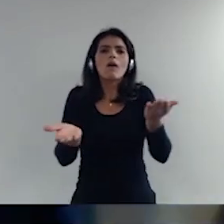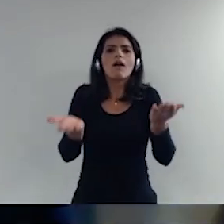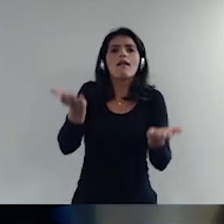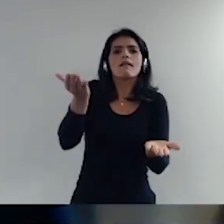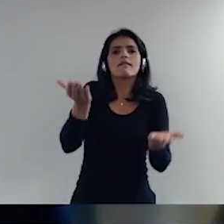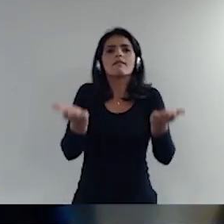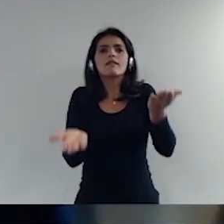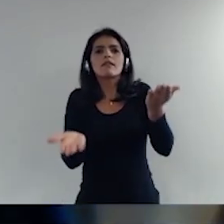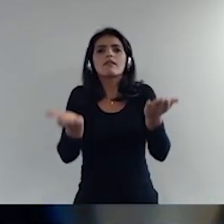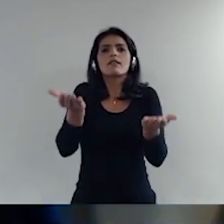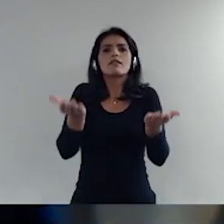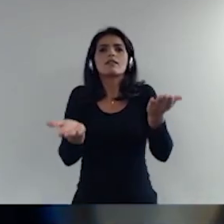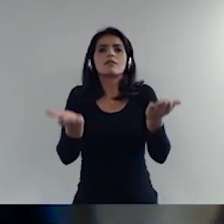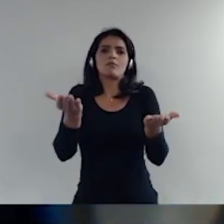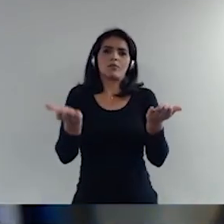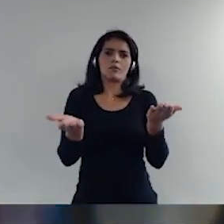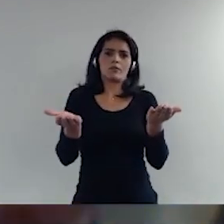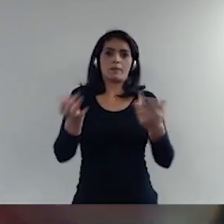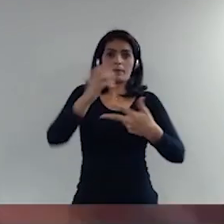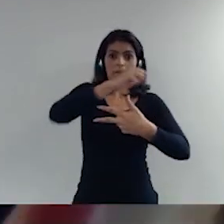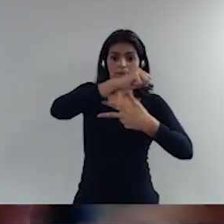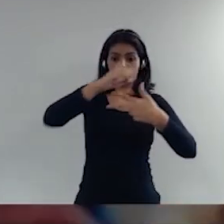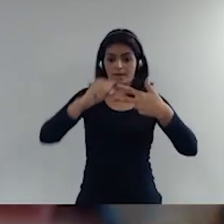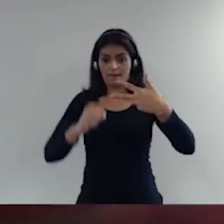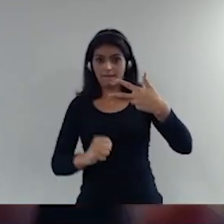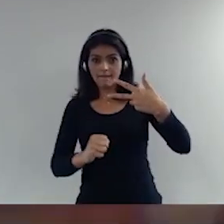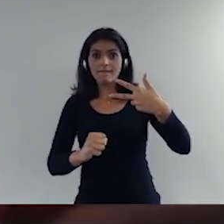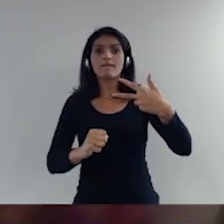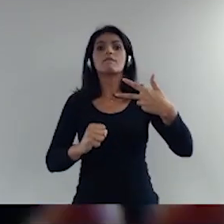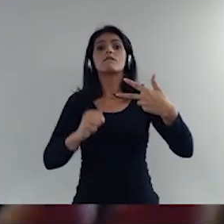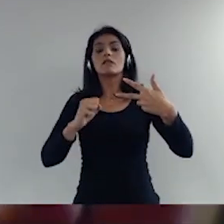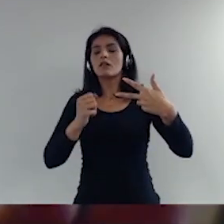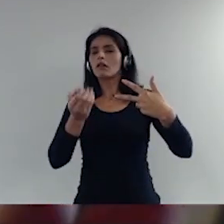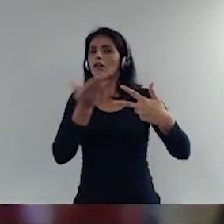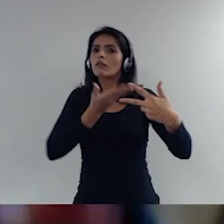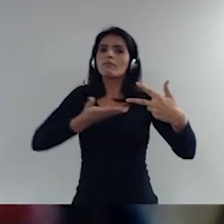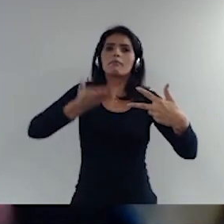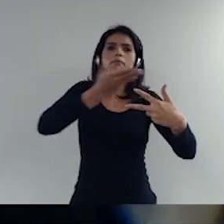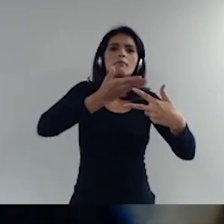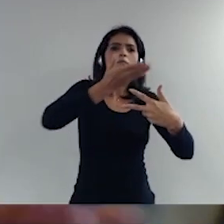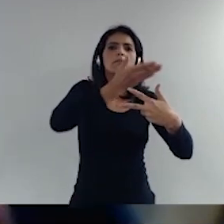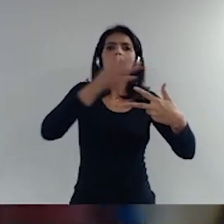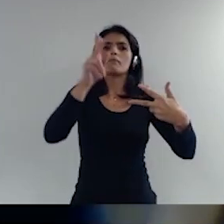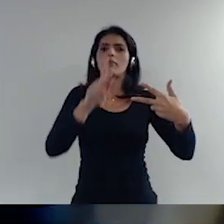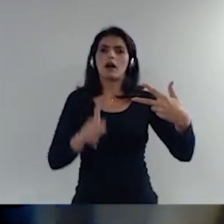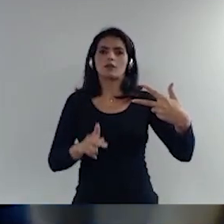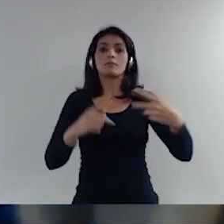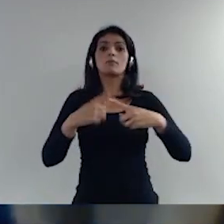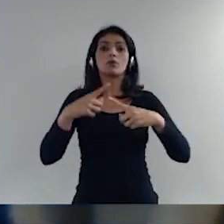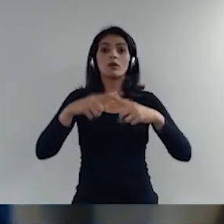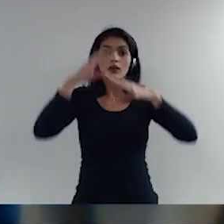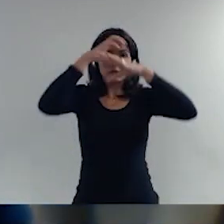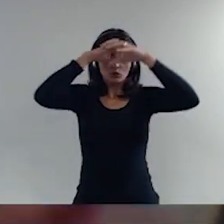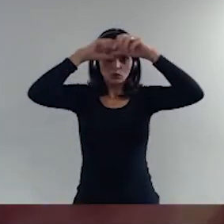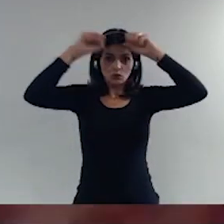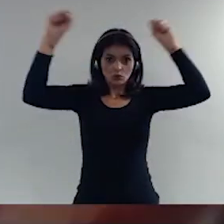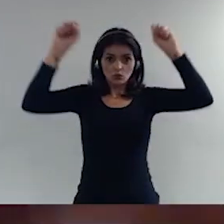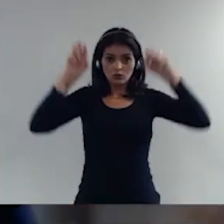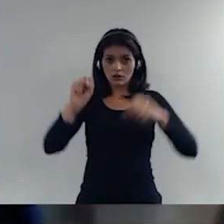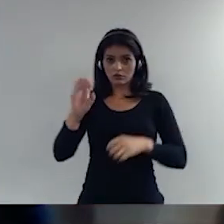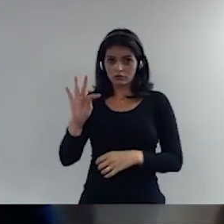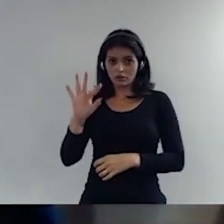equilíbrio, né, e que as instituições funcionem como tem que funcionar. Porque o Supremo não disse, né,